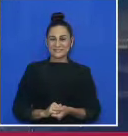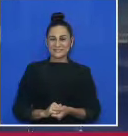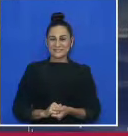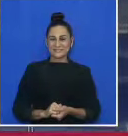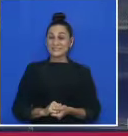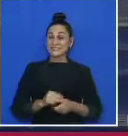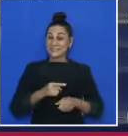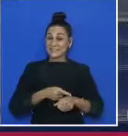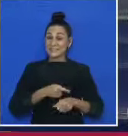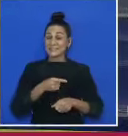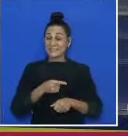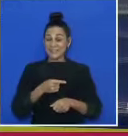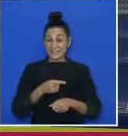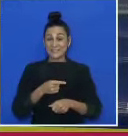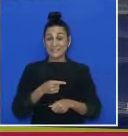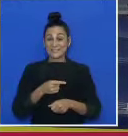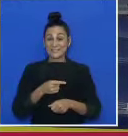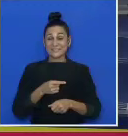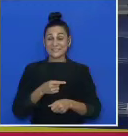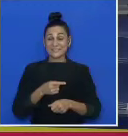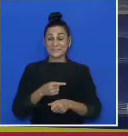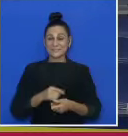E agora sim já temos novamente